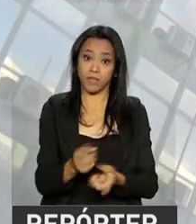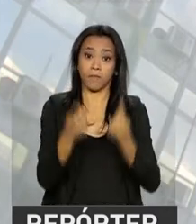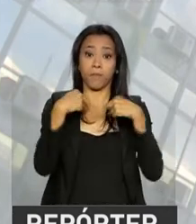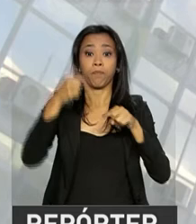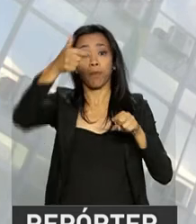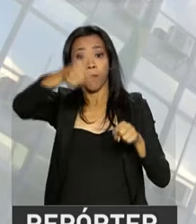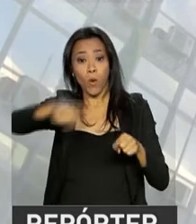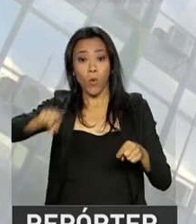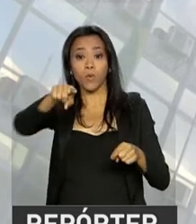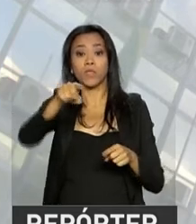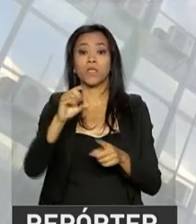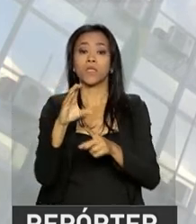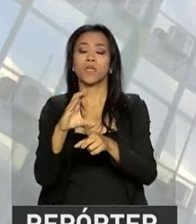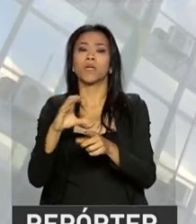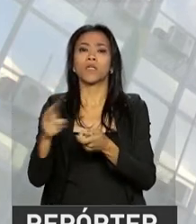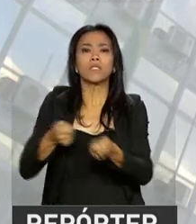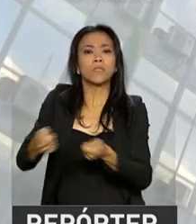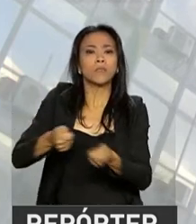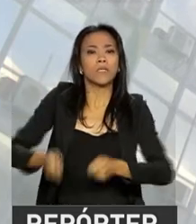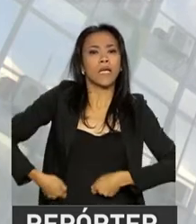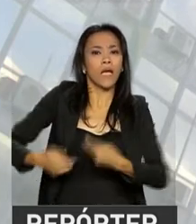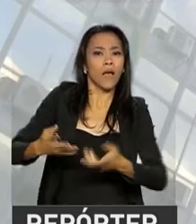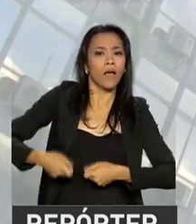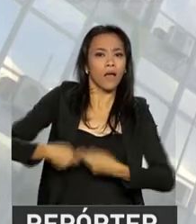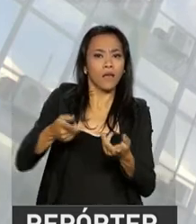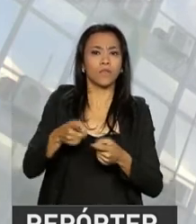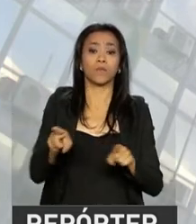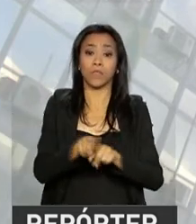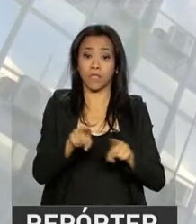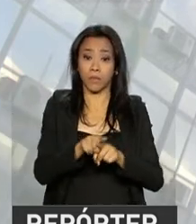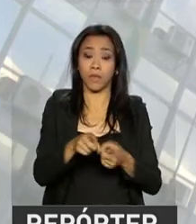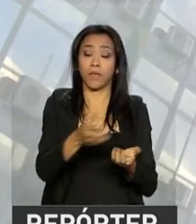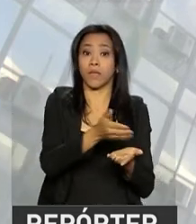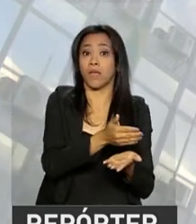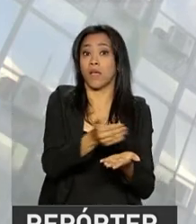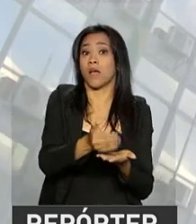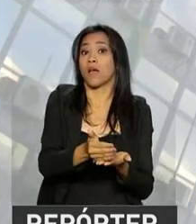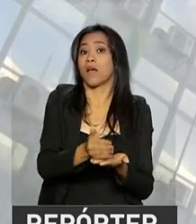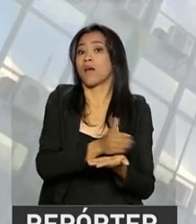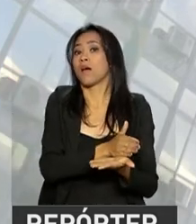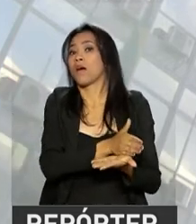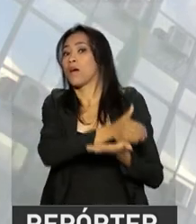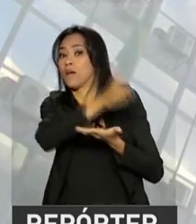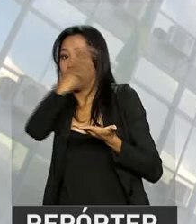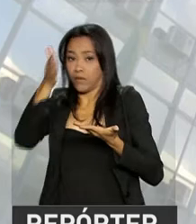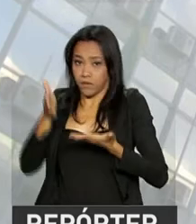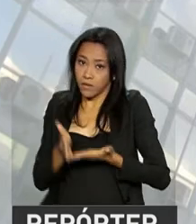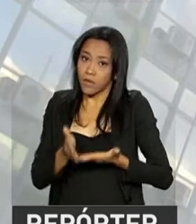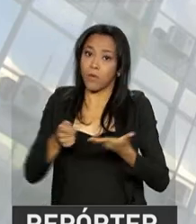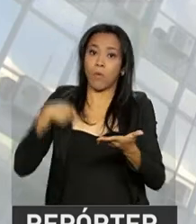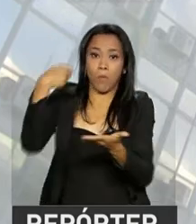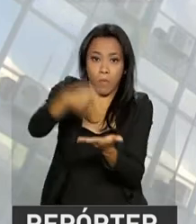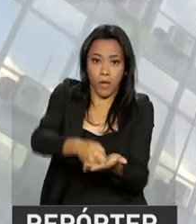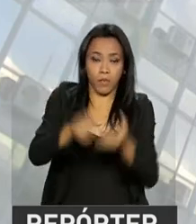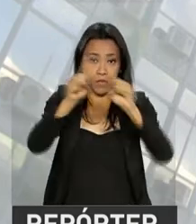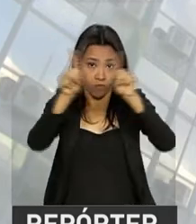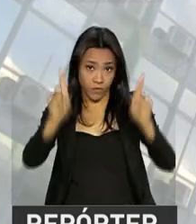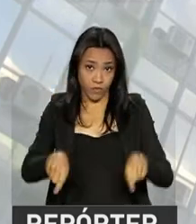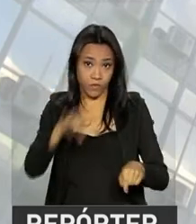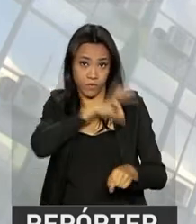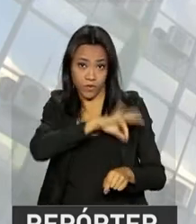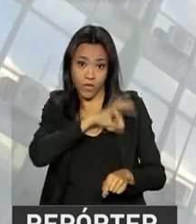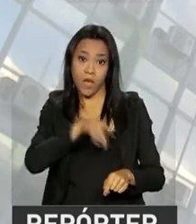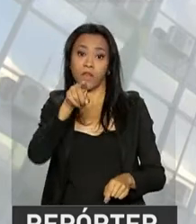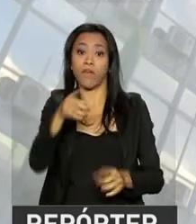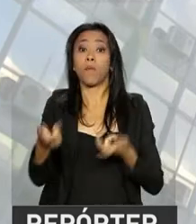ações de contenção de gastos além do adiamento do reajuste dos servidores federais que vai gerar uma economia de cerca de 5